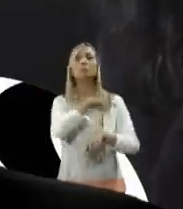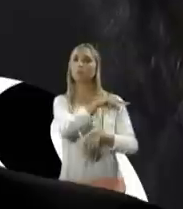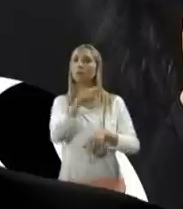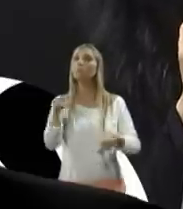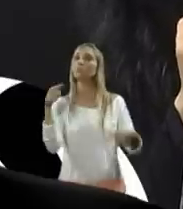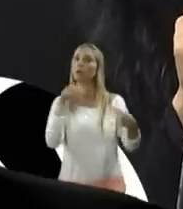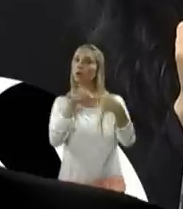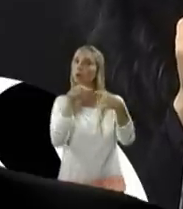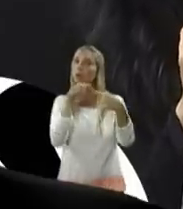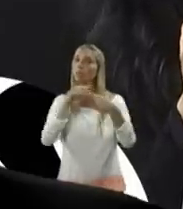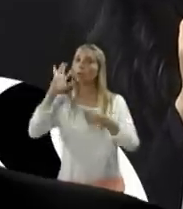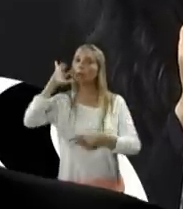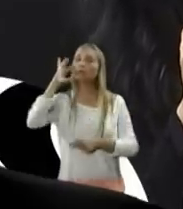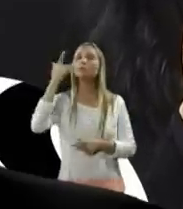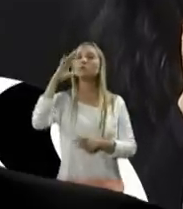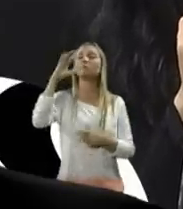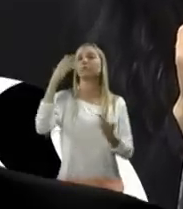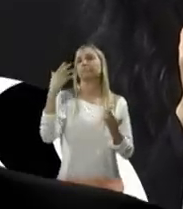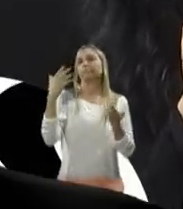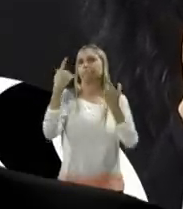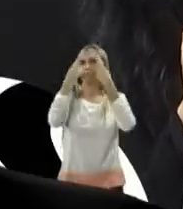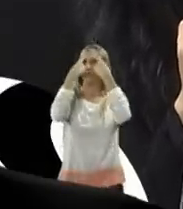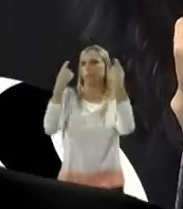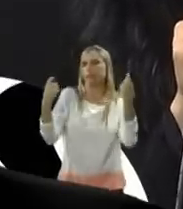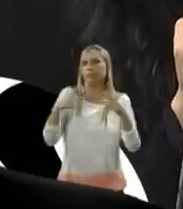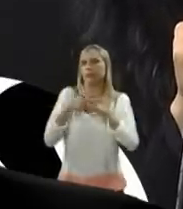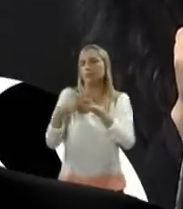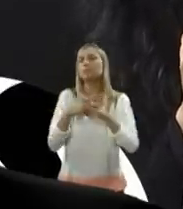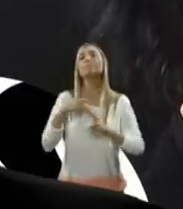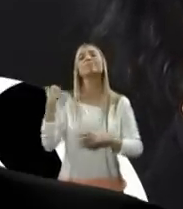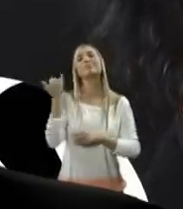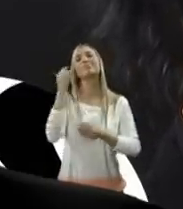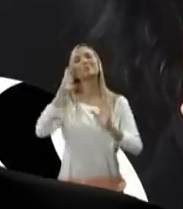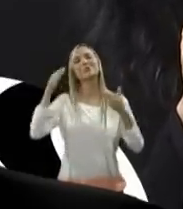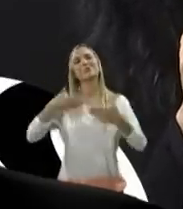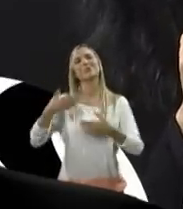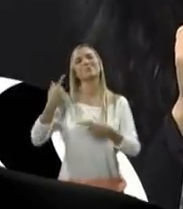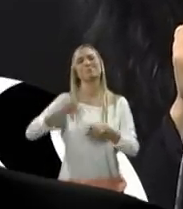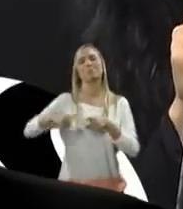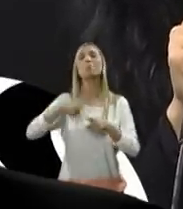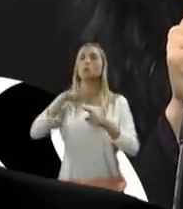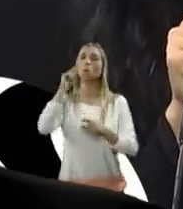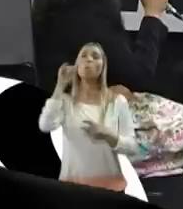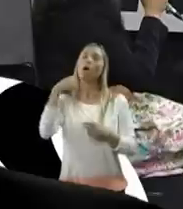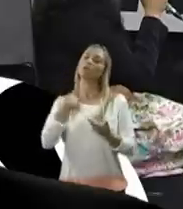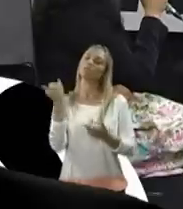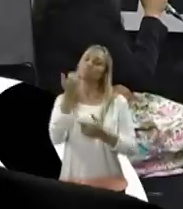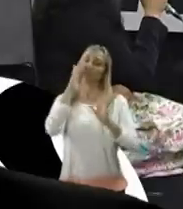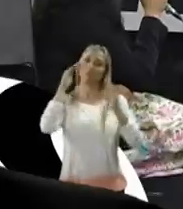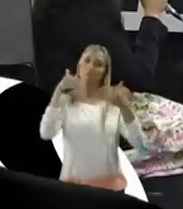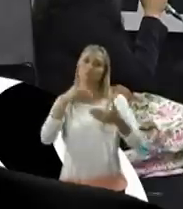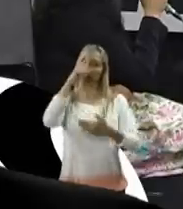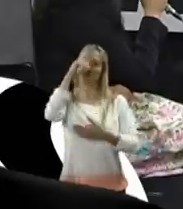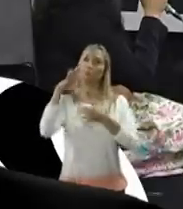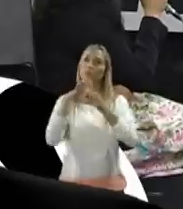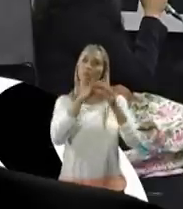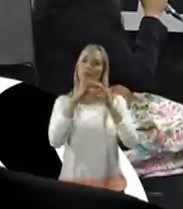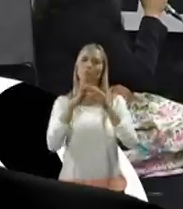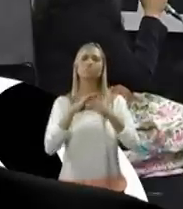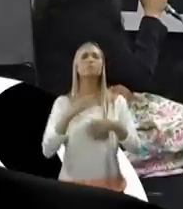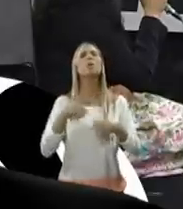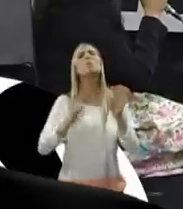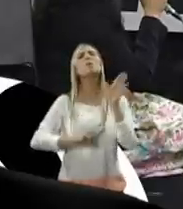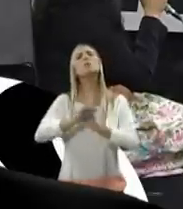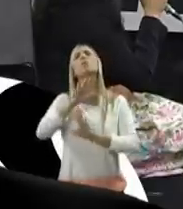e territorializadas para esse problema. Então, eu acho que o caminho é esse. Só para a gente entender, quais seriam